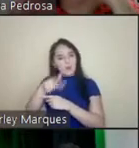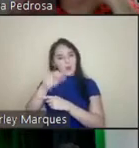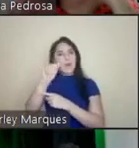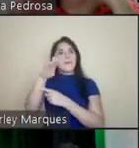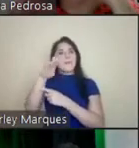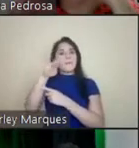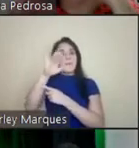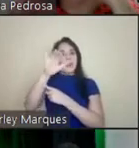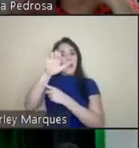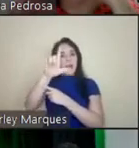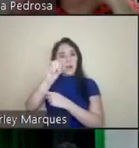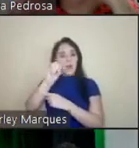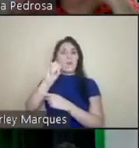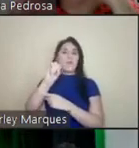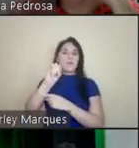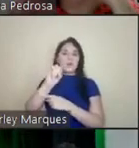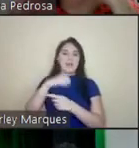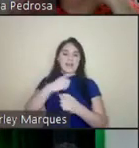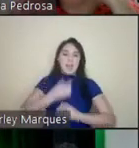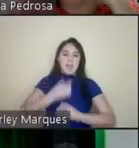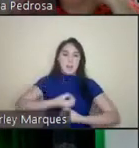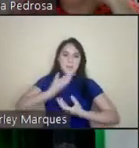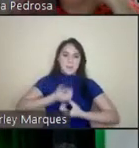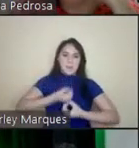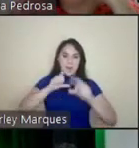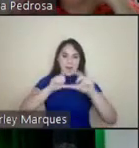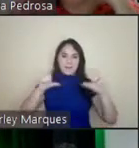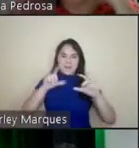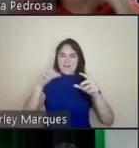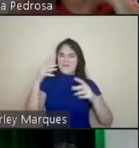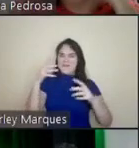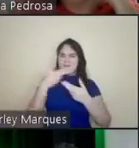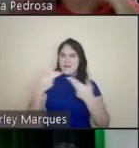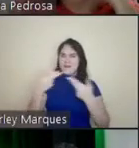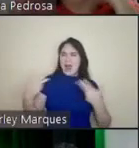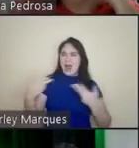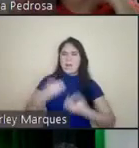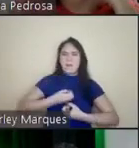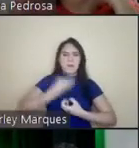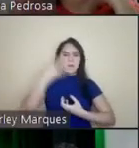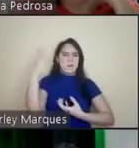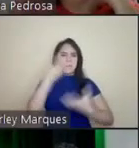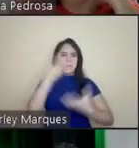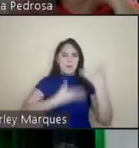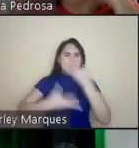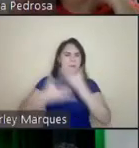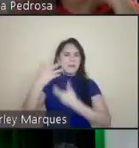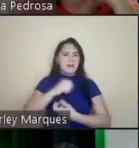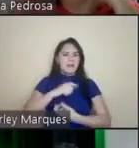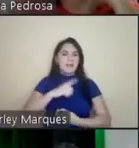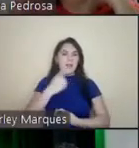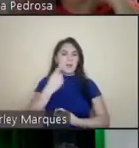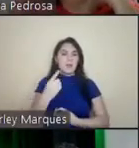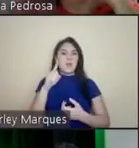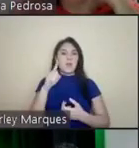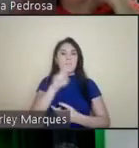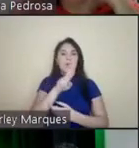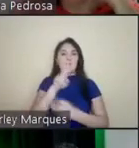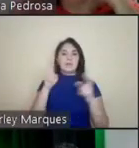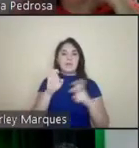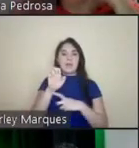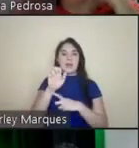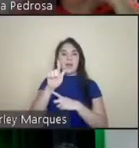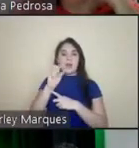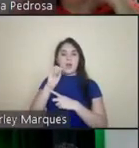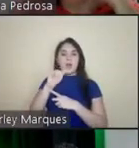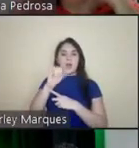que é um assombro. Ele chega assim, tem vários aqui, na verdade, que são um assombro, nesse, né? Tijolo maravilhoso, né? Tem um chamado Egoísmo na Medida. Da